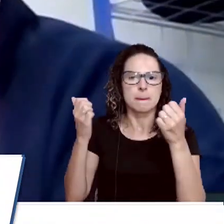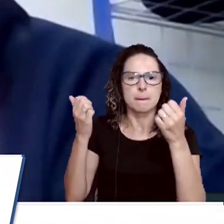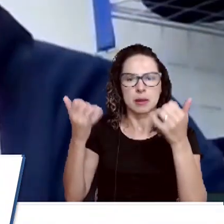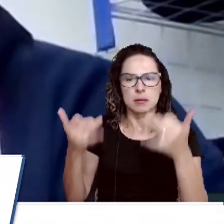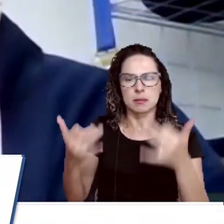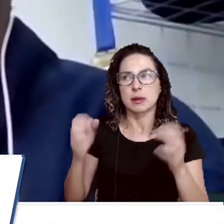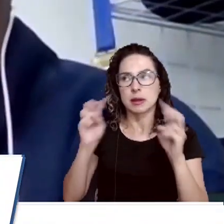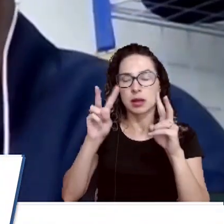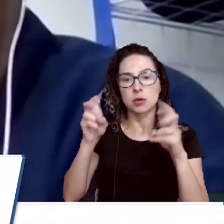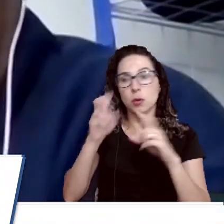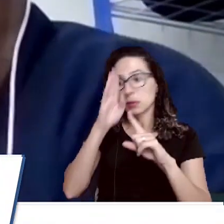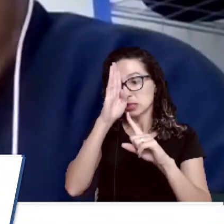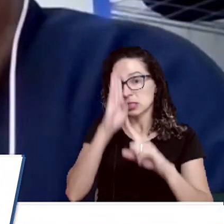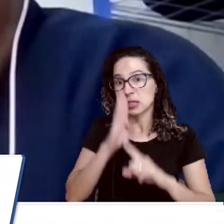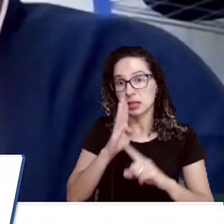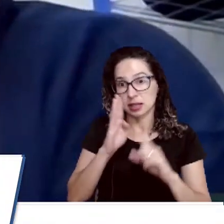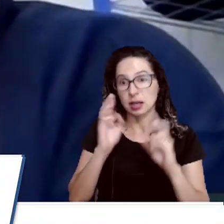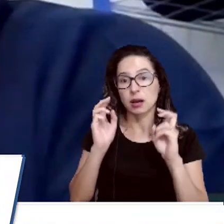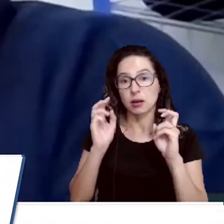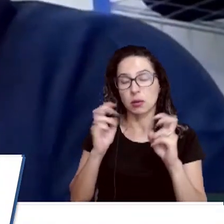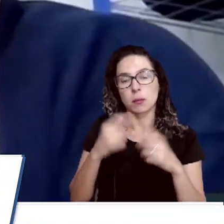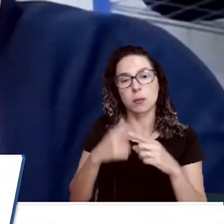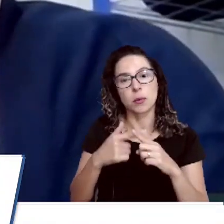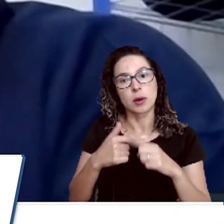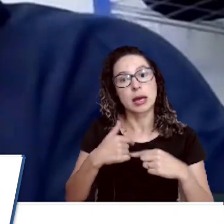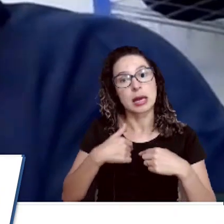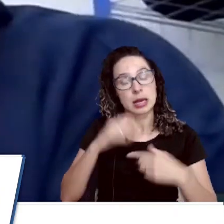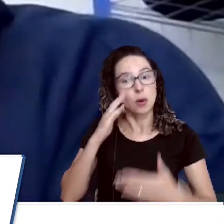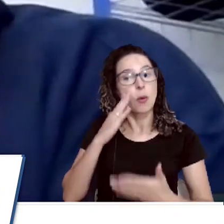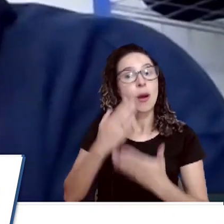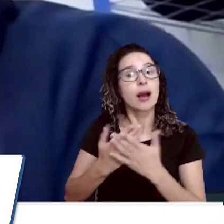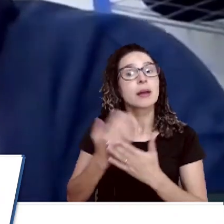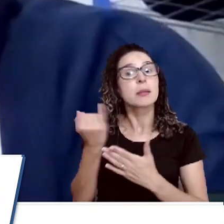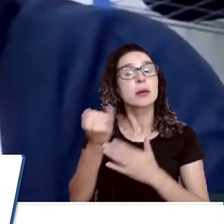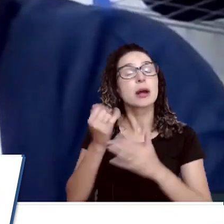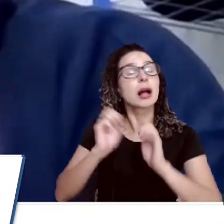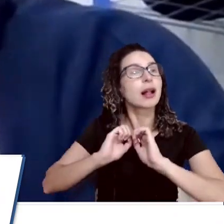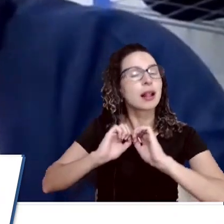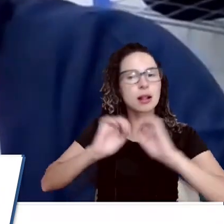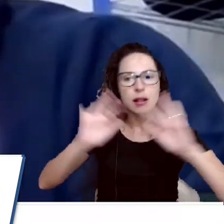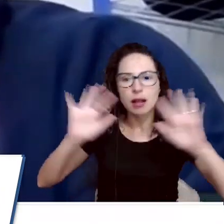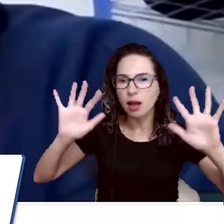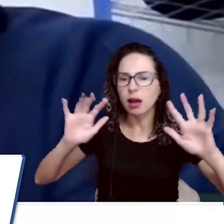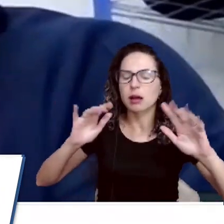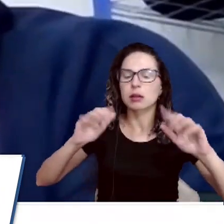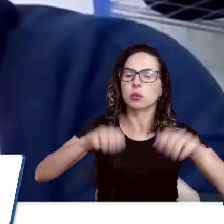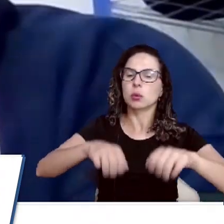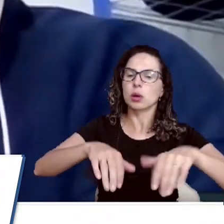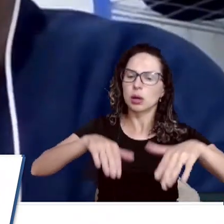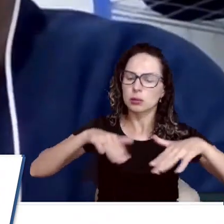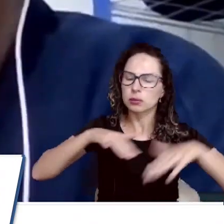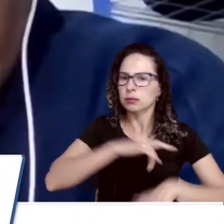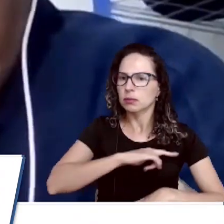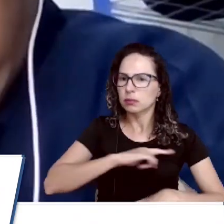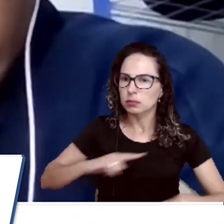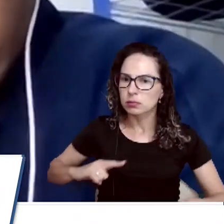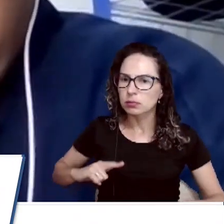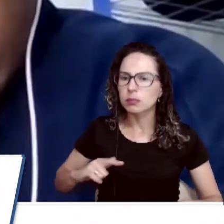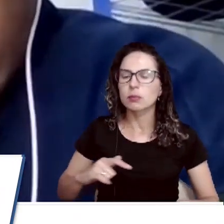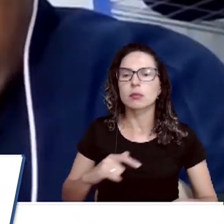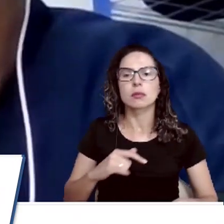gratuidade, porque eu acredito na transparência, eu acredito em audiência pública, eu acredito que